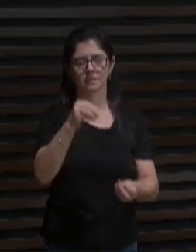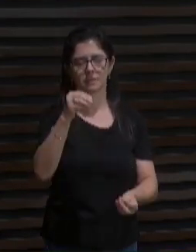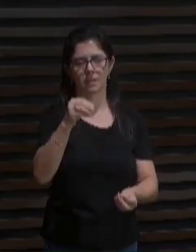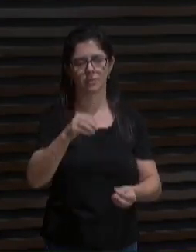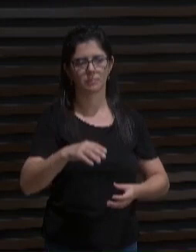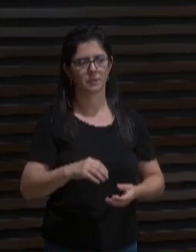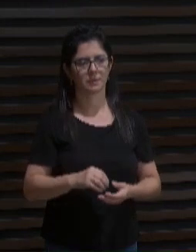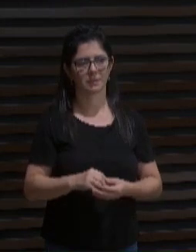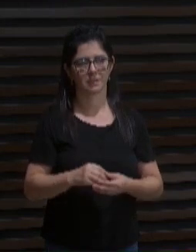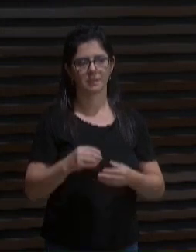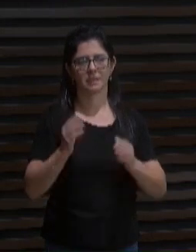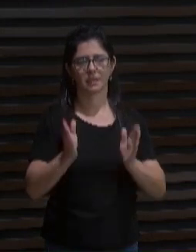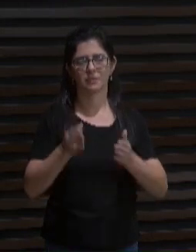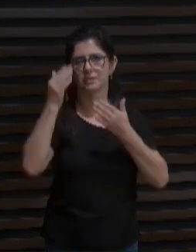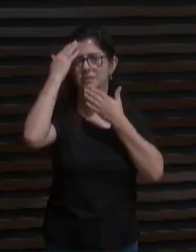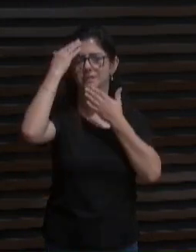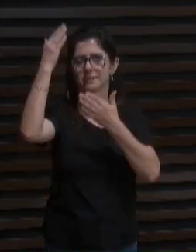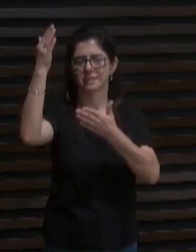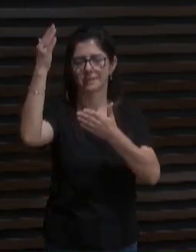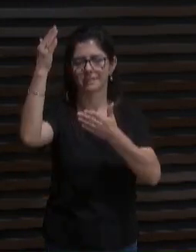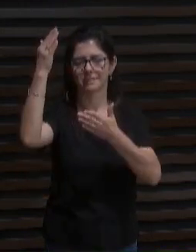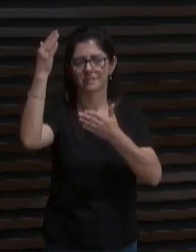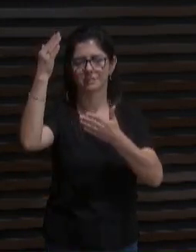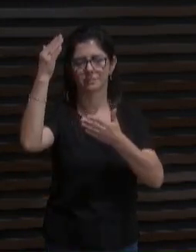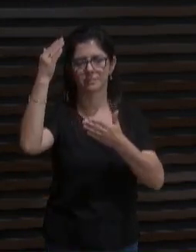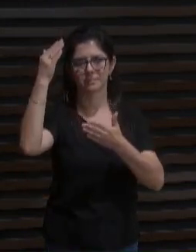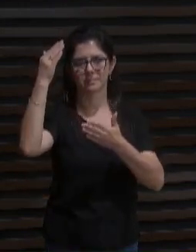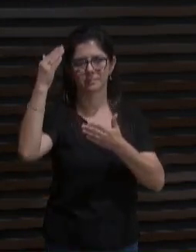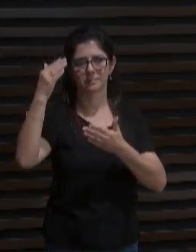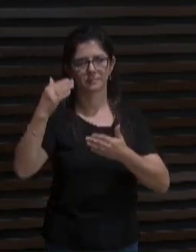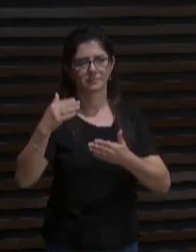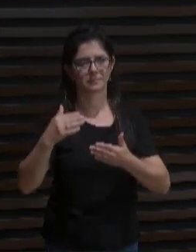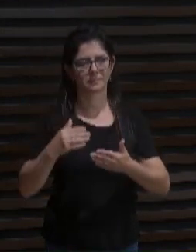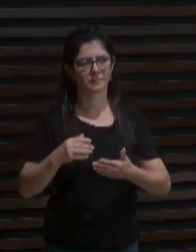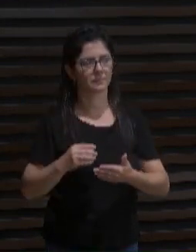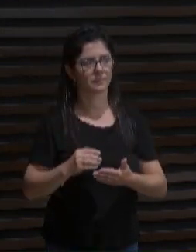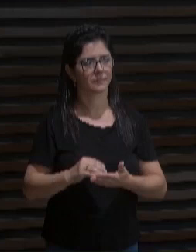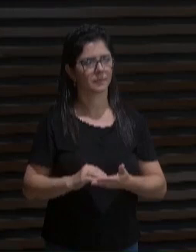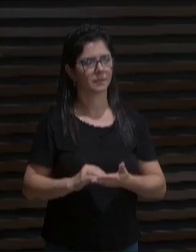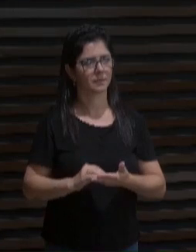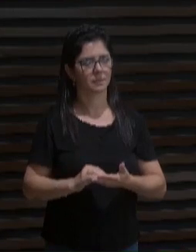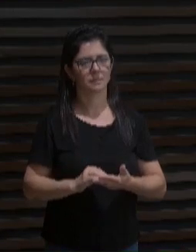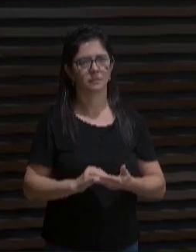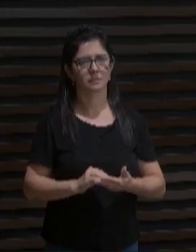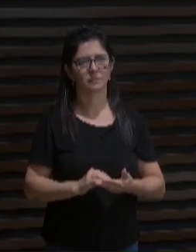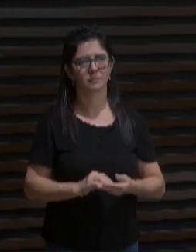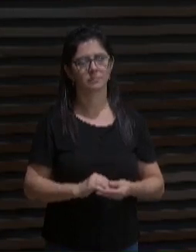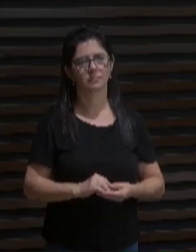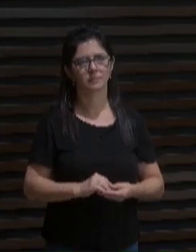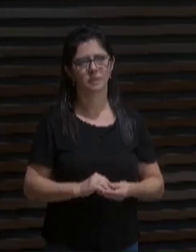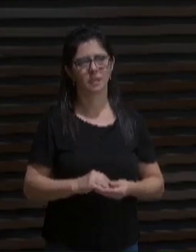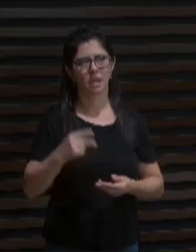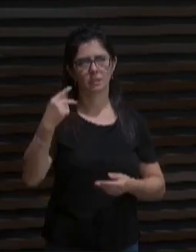deles. Eu te agradeço, Senhor, e confio que o Senhor vai tomar conta das minhas orações para a salvação. Porque eu posso